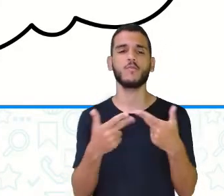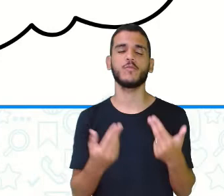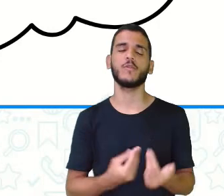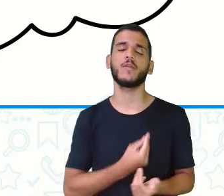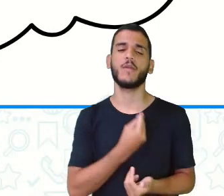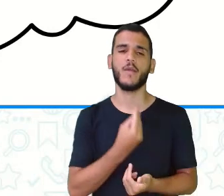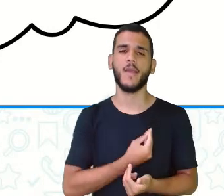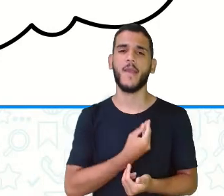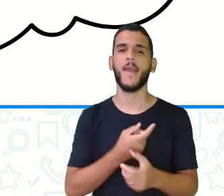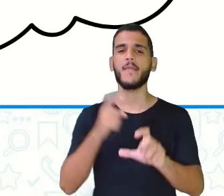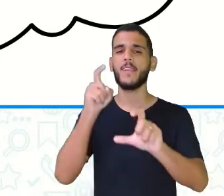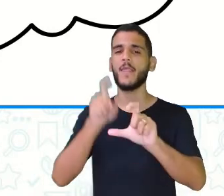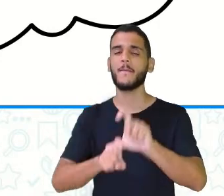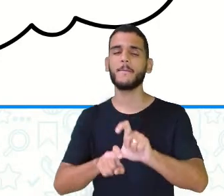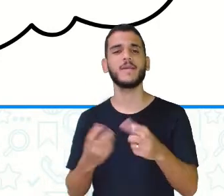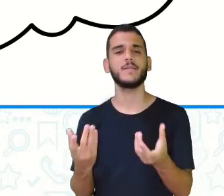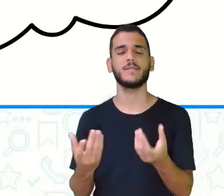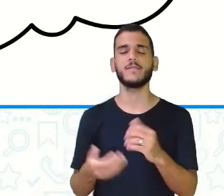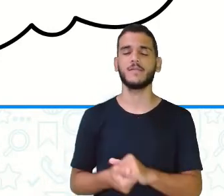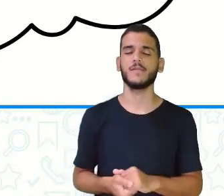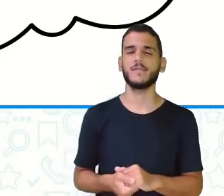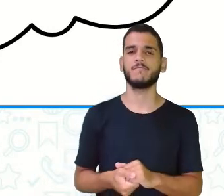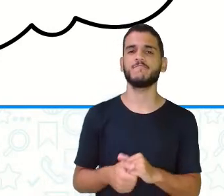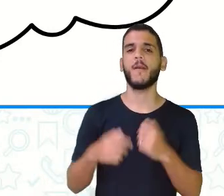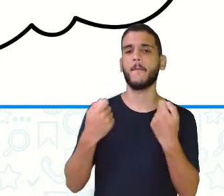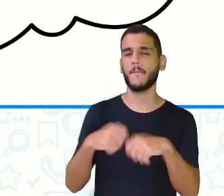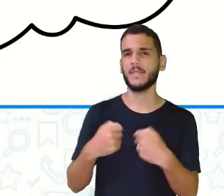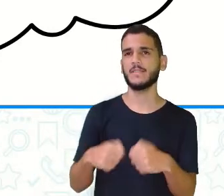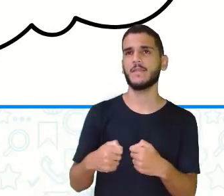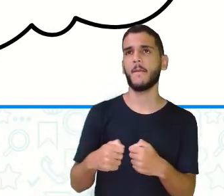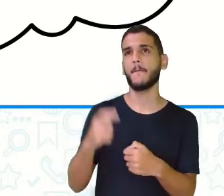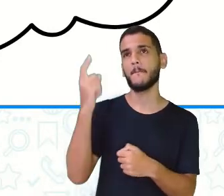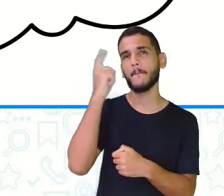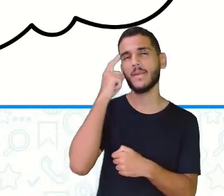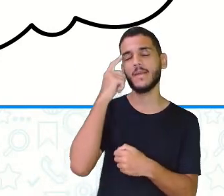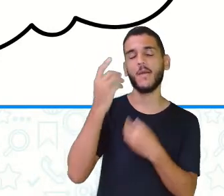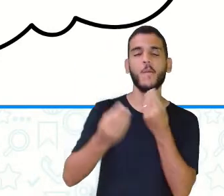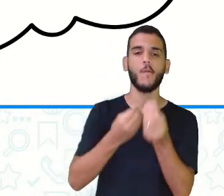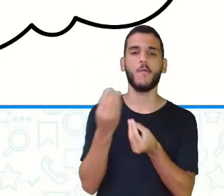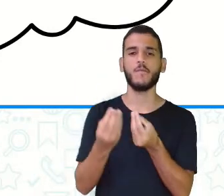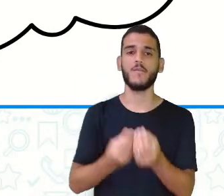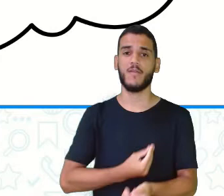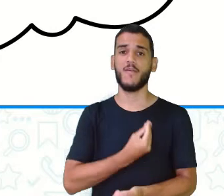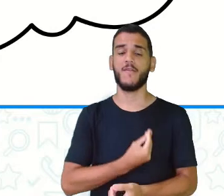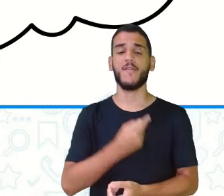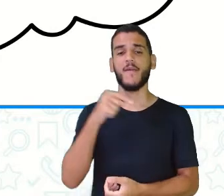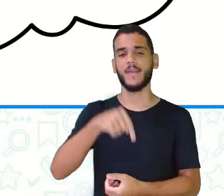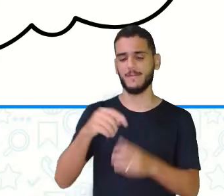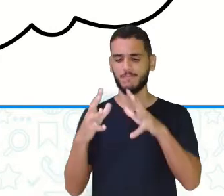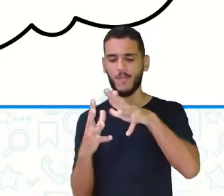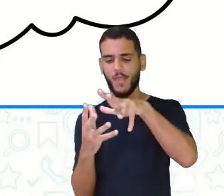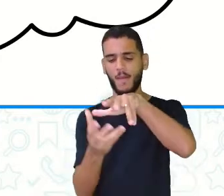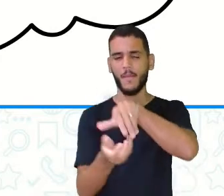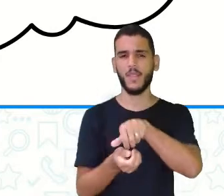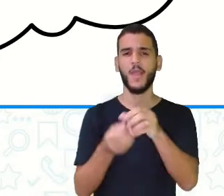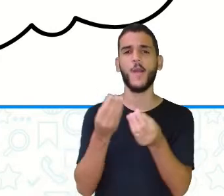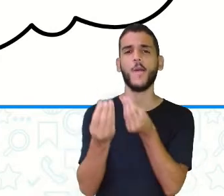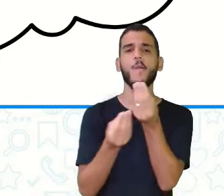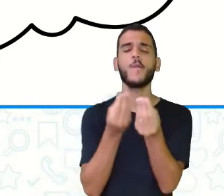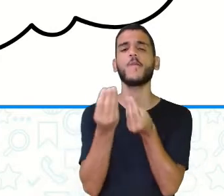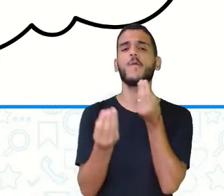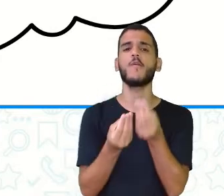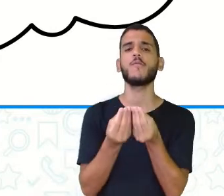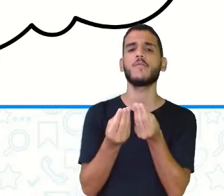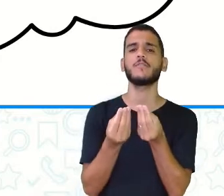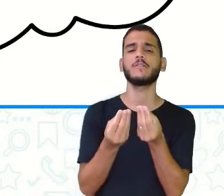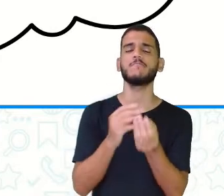dependem um dos outros? A gente tem que parar para pensar que a gente vive em um ecossistema. E como é que nesse ecossistema